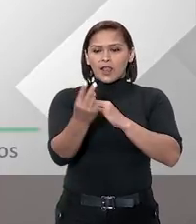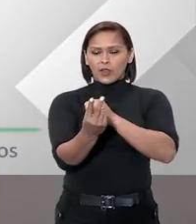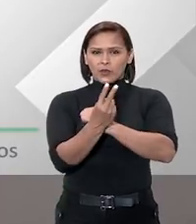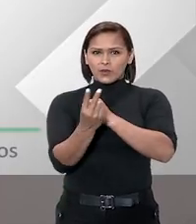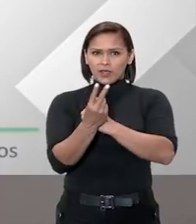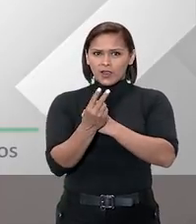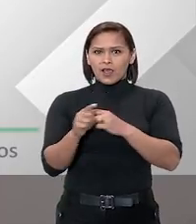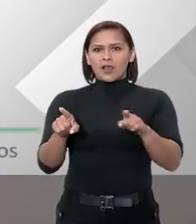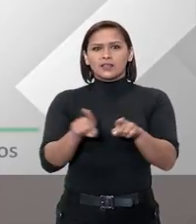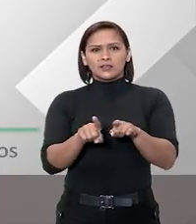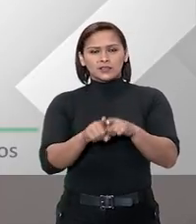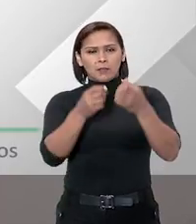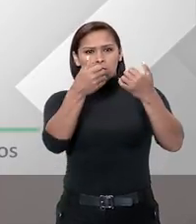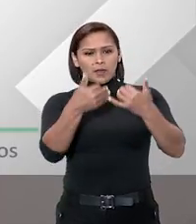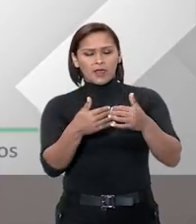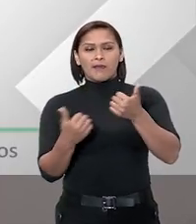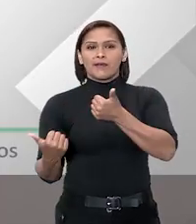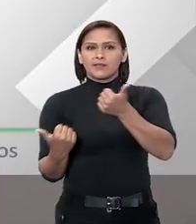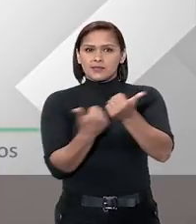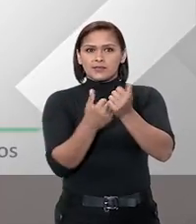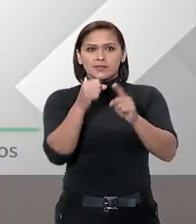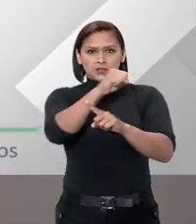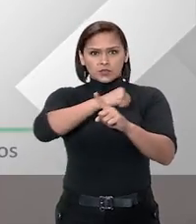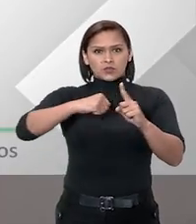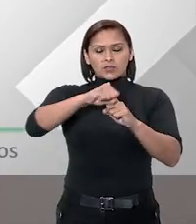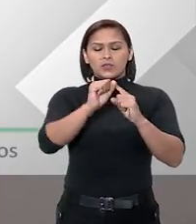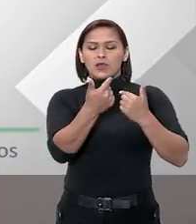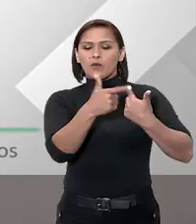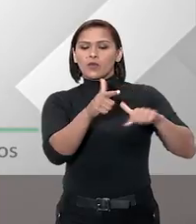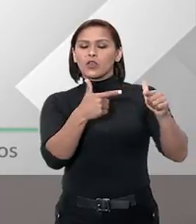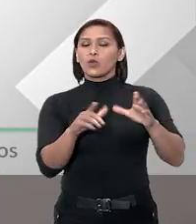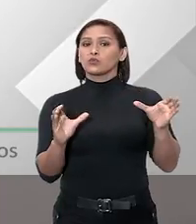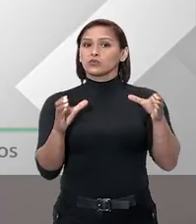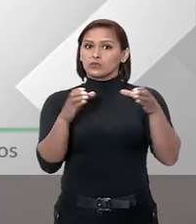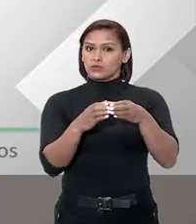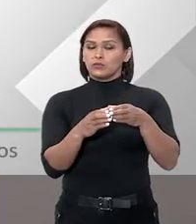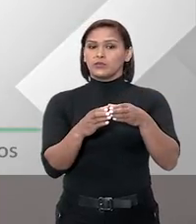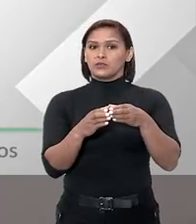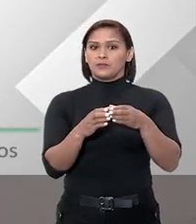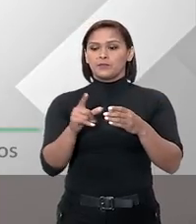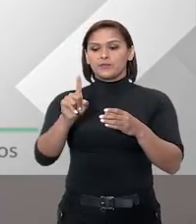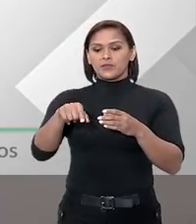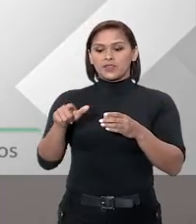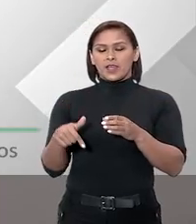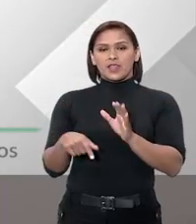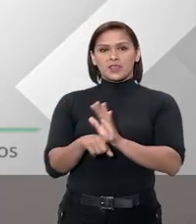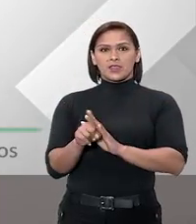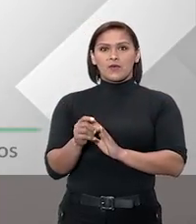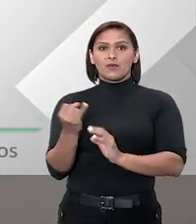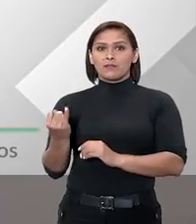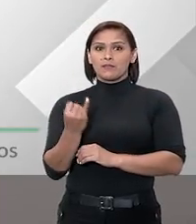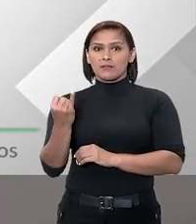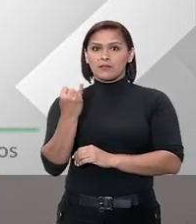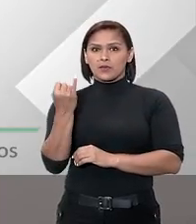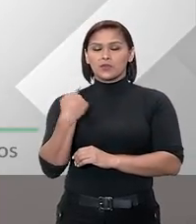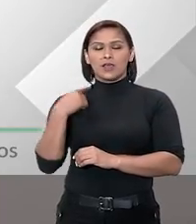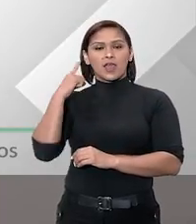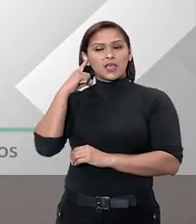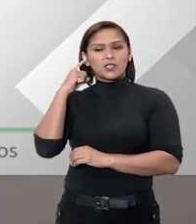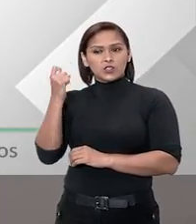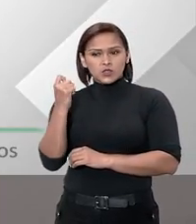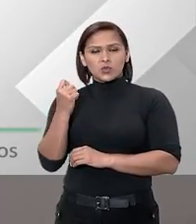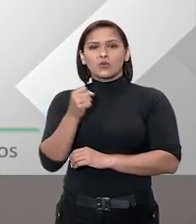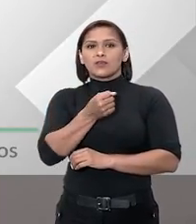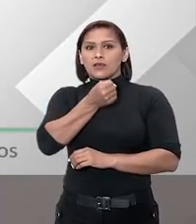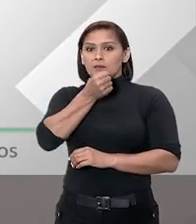tutelares, do serviço de assistência social, entre outras. Então, essa é a importância. A escuta